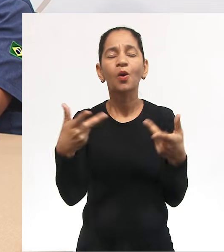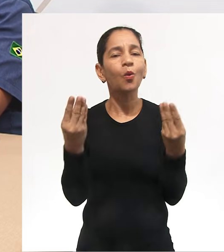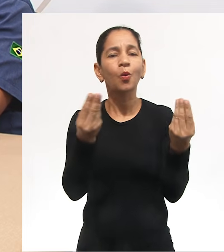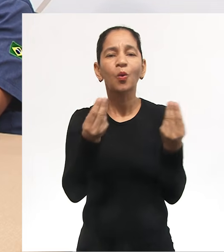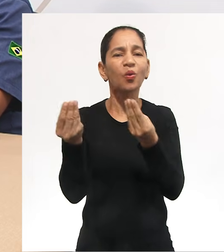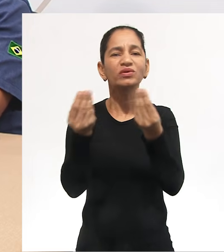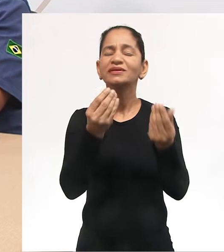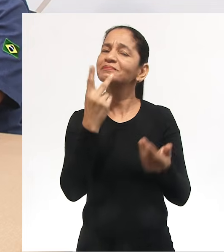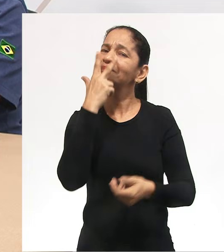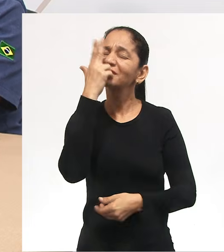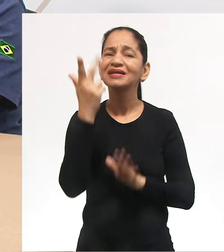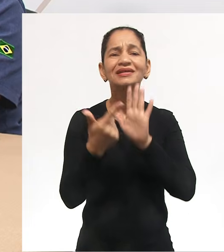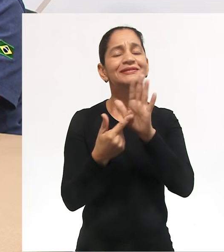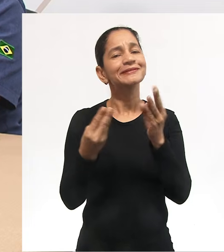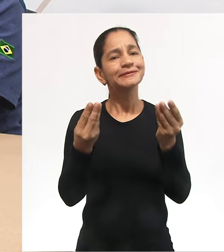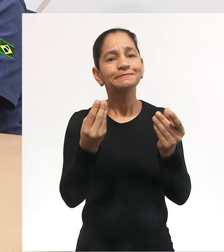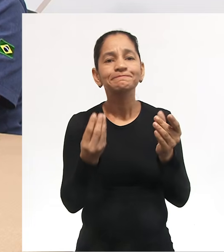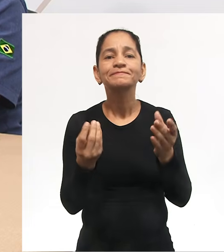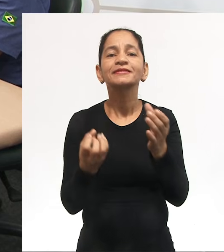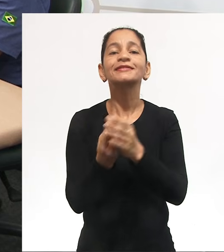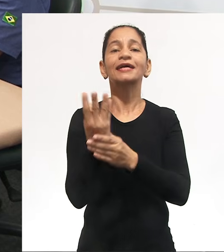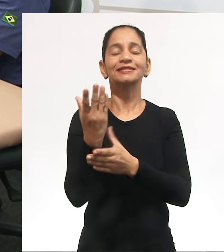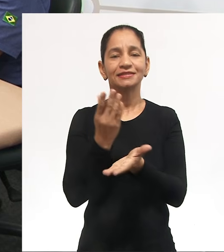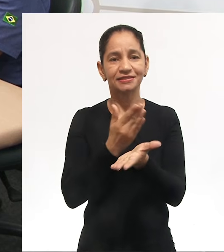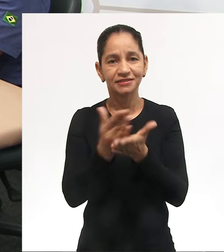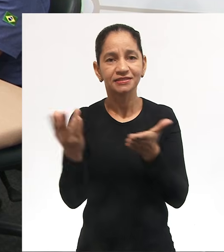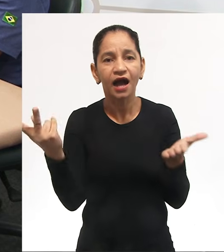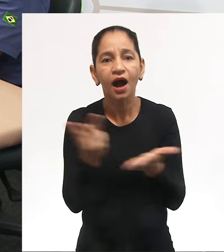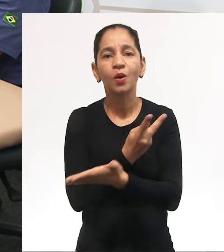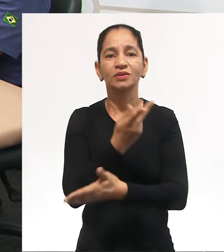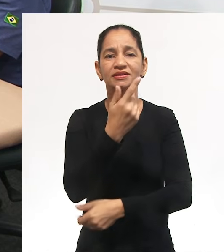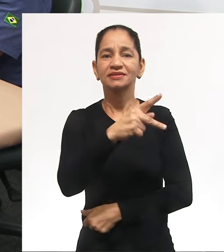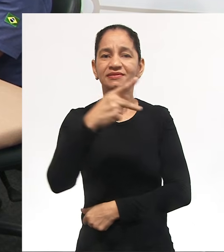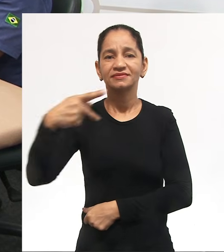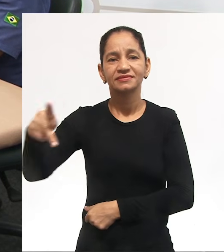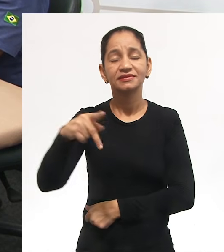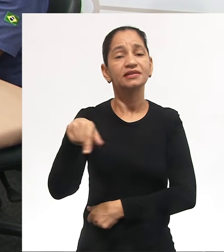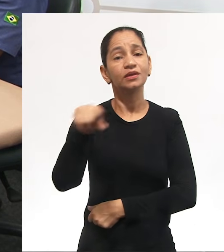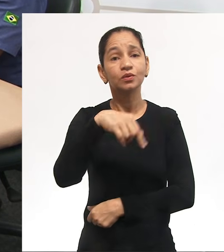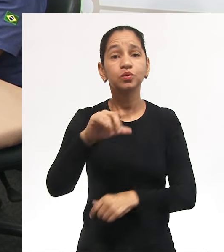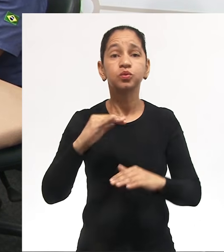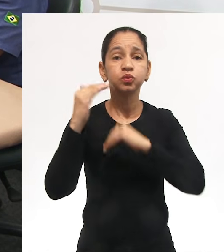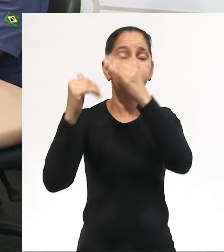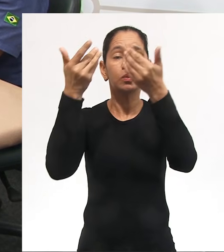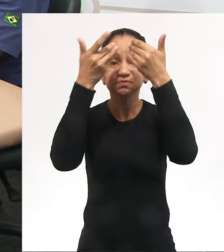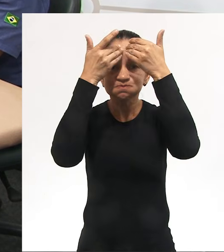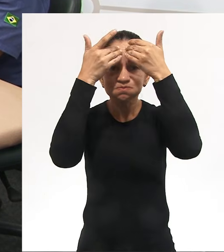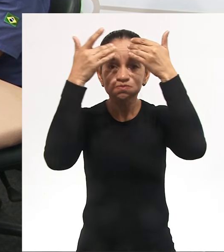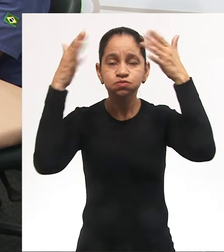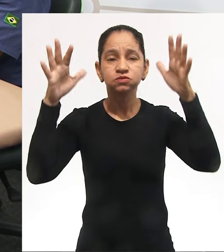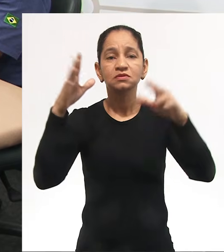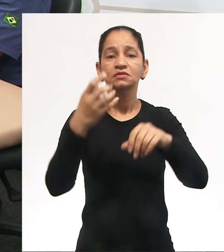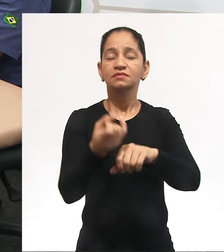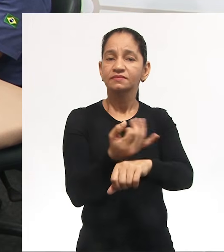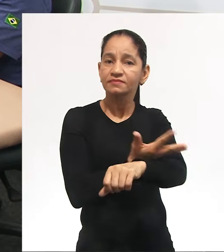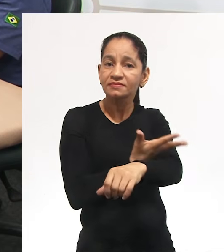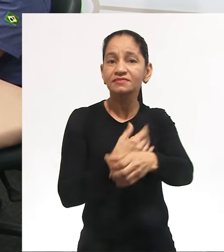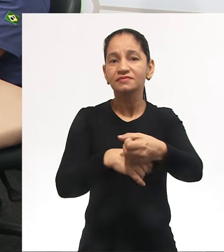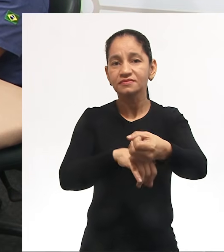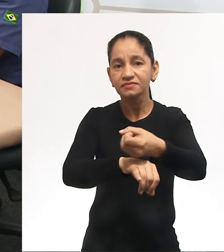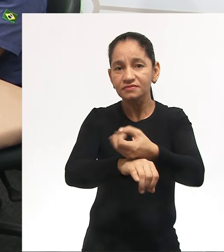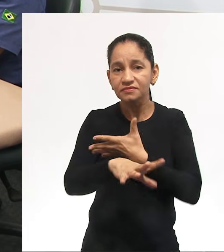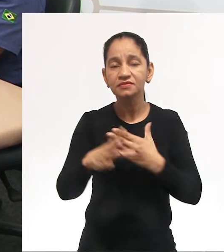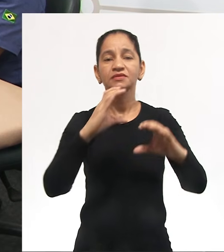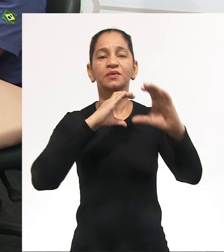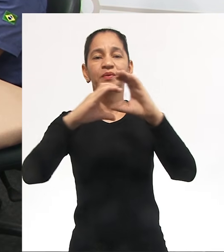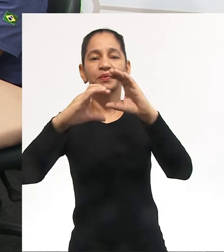que precisava apresentar não apresentar, mas dentro das demandas das crianças, algo que